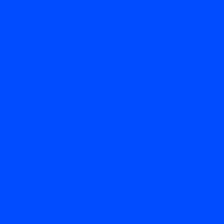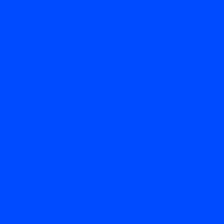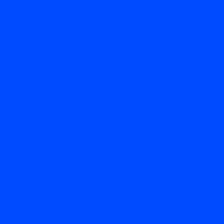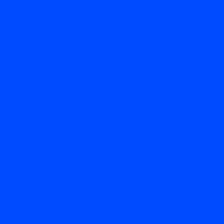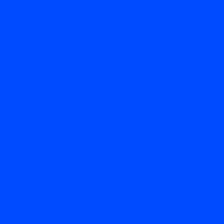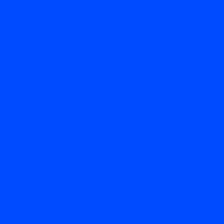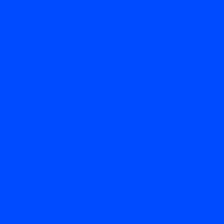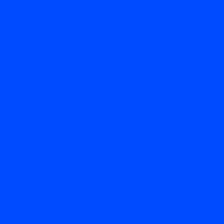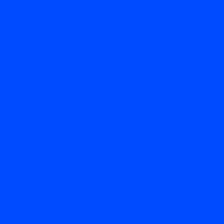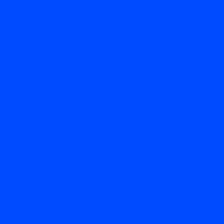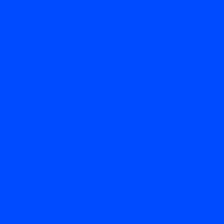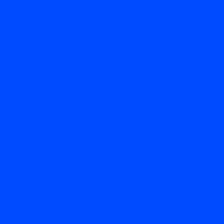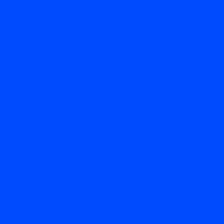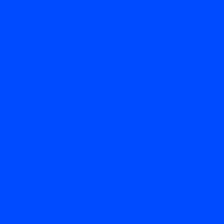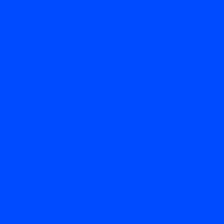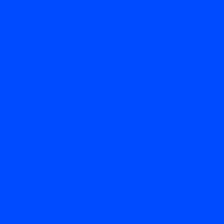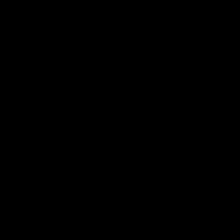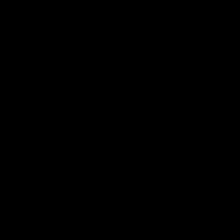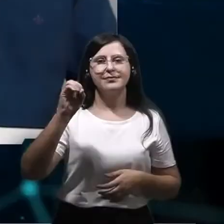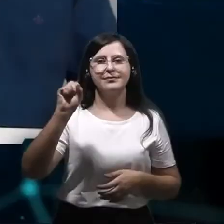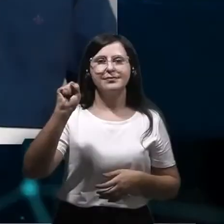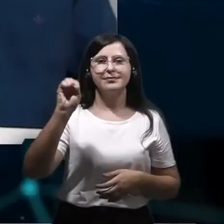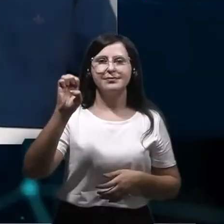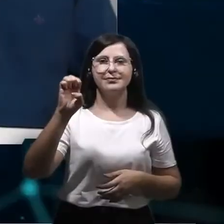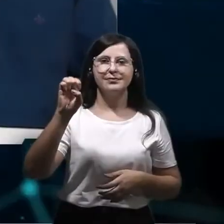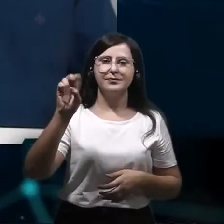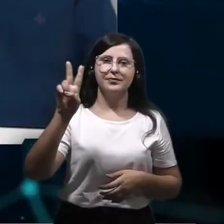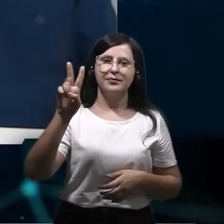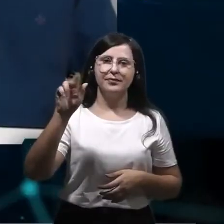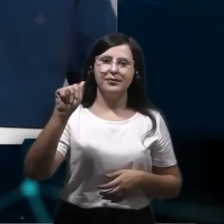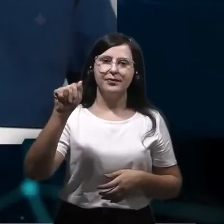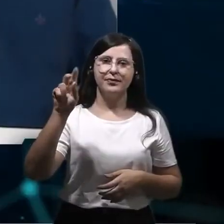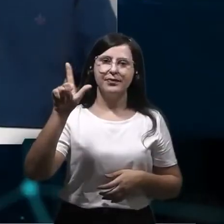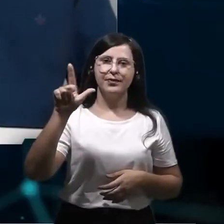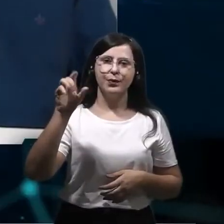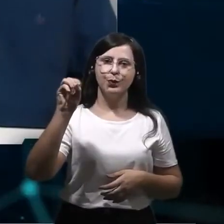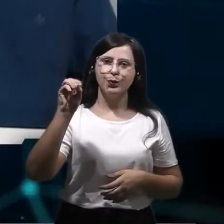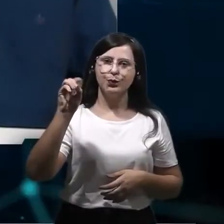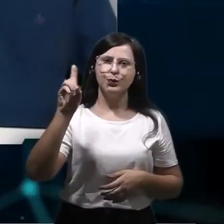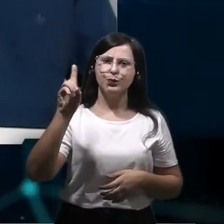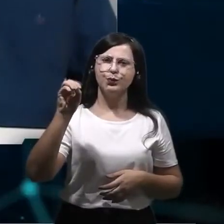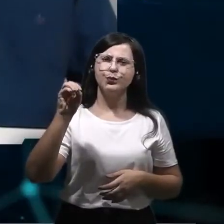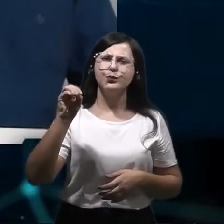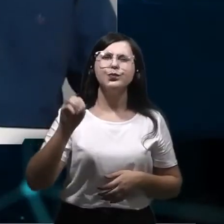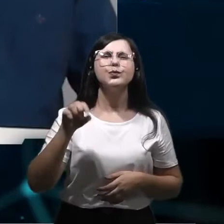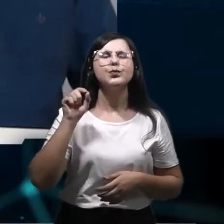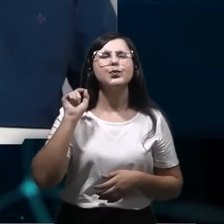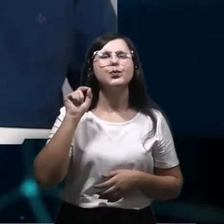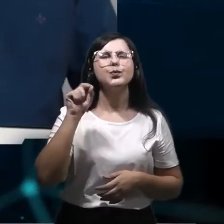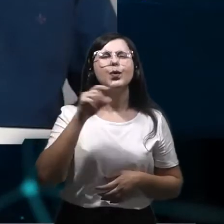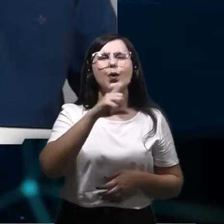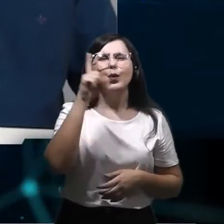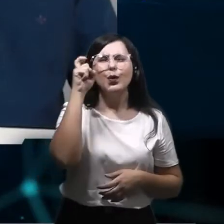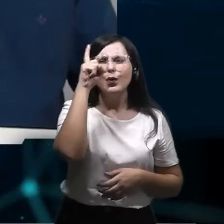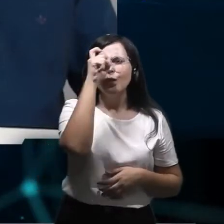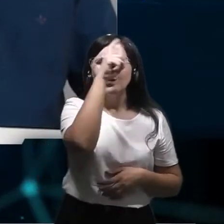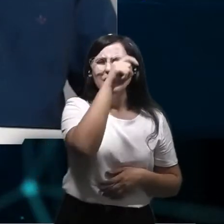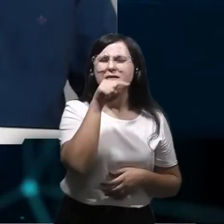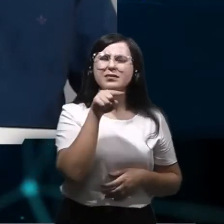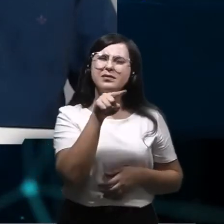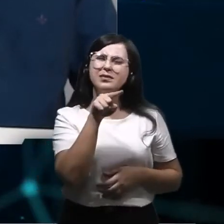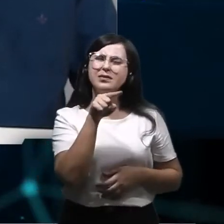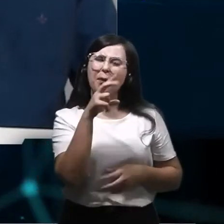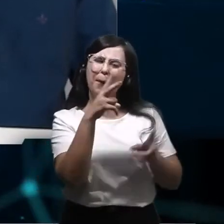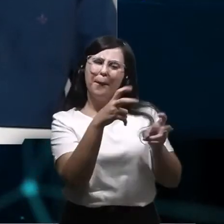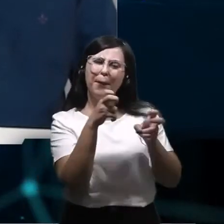Candidato Josivaldo, quais as principais dificuldades que o candidato encontrou nos seus 21 dias à frente do Poder